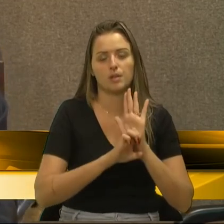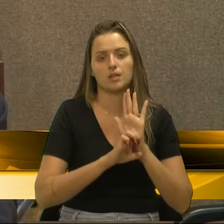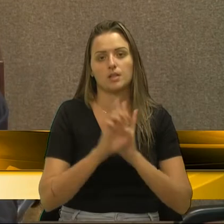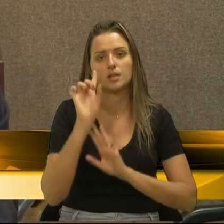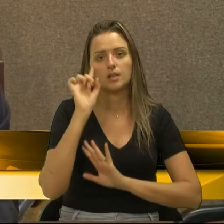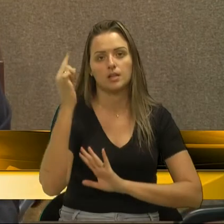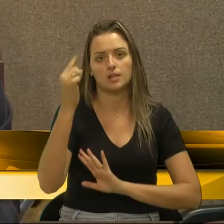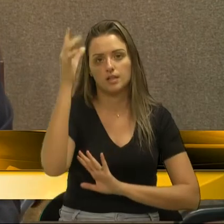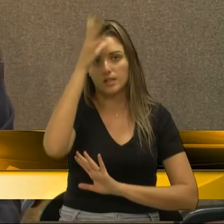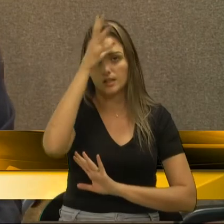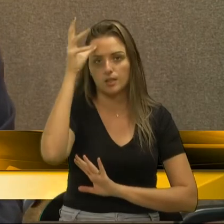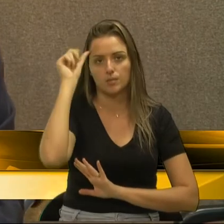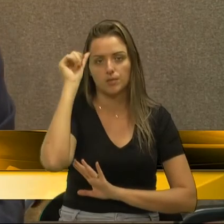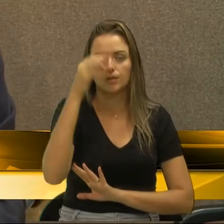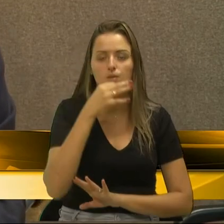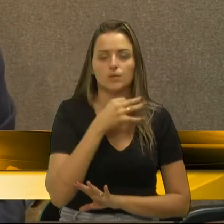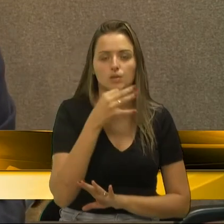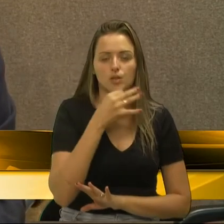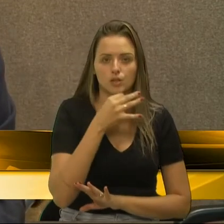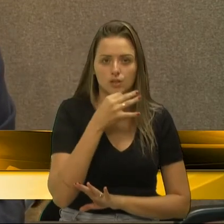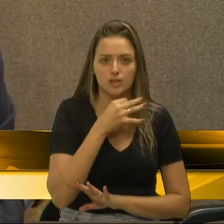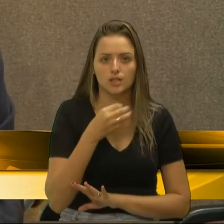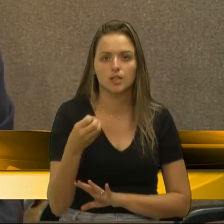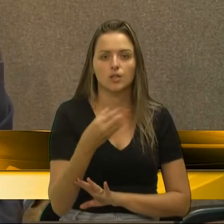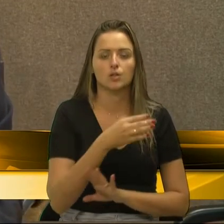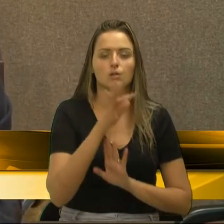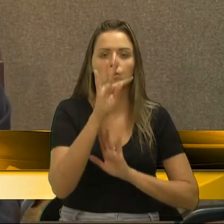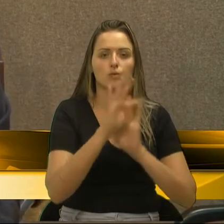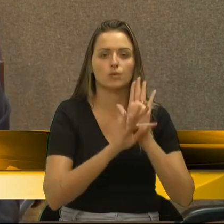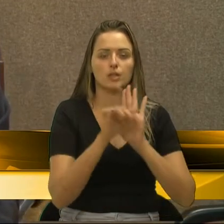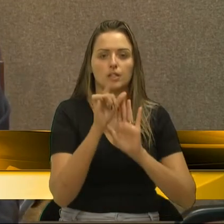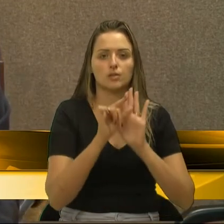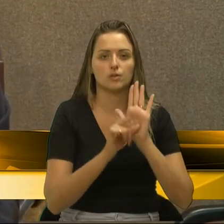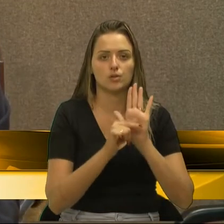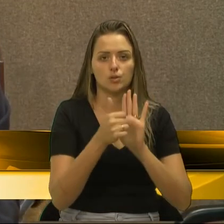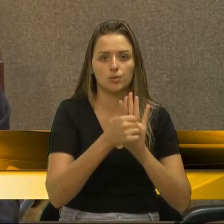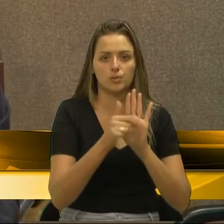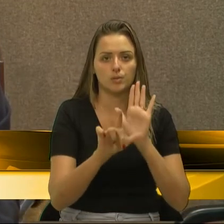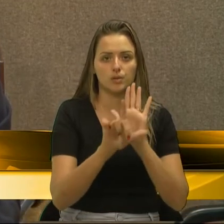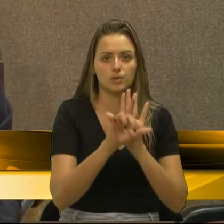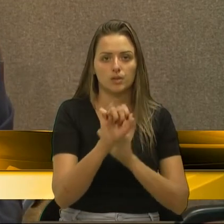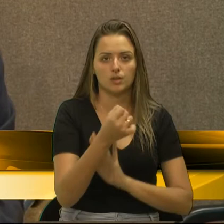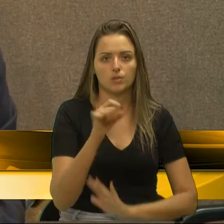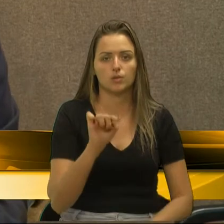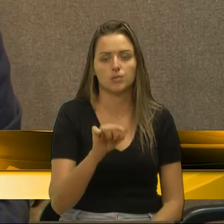Poder Executivo Municipal, que dá nova redação ao artigo 1º da Lei